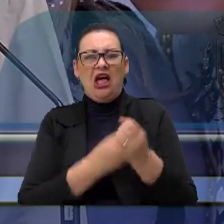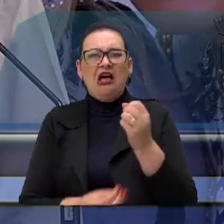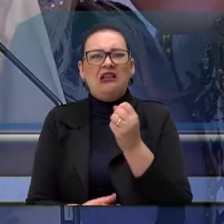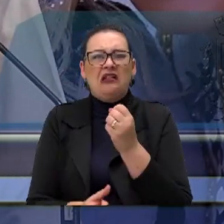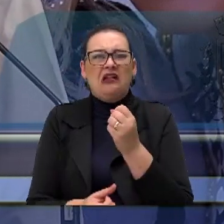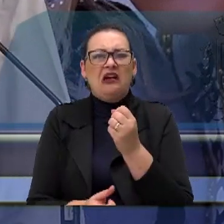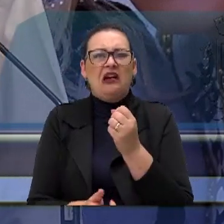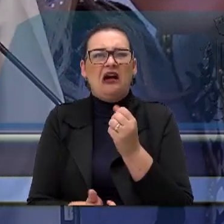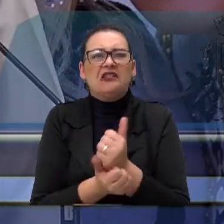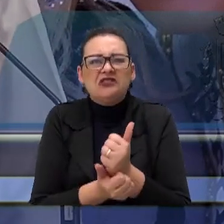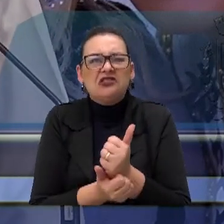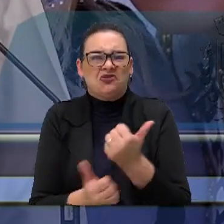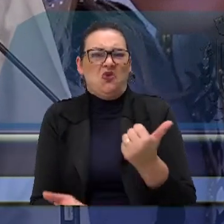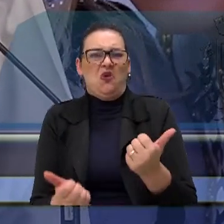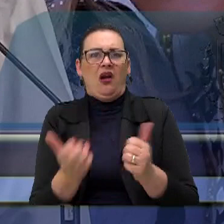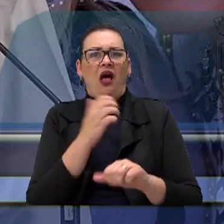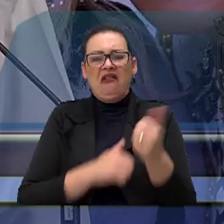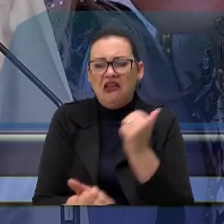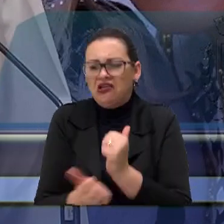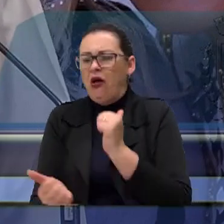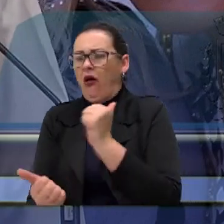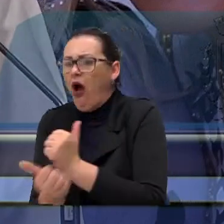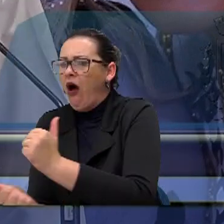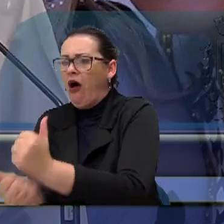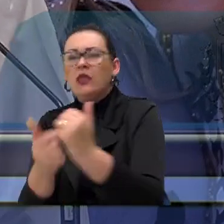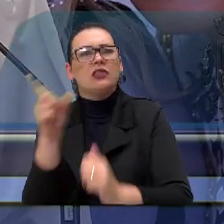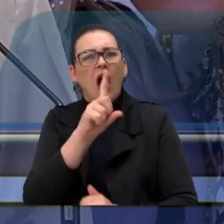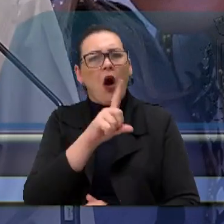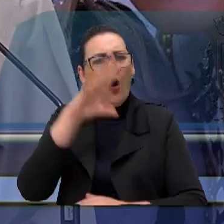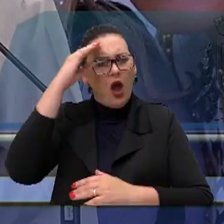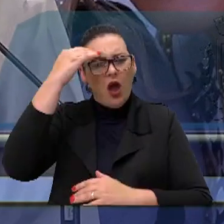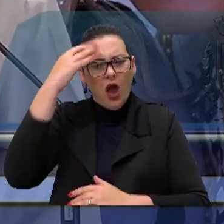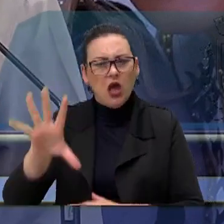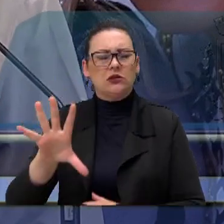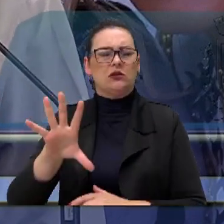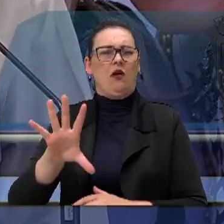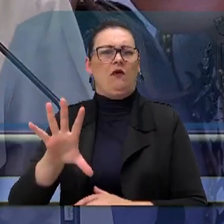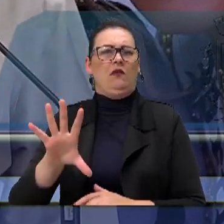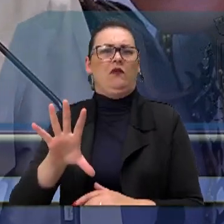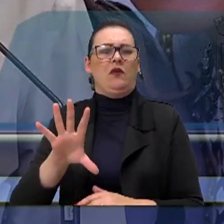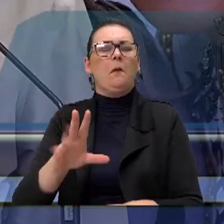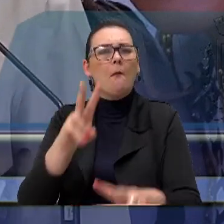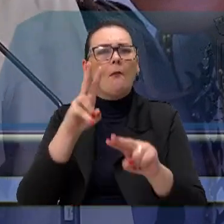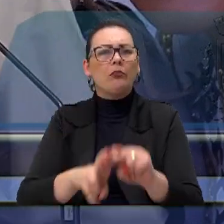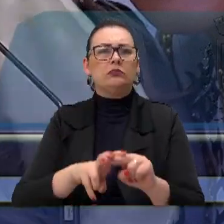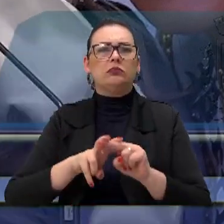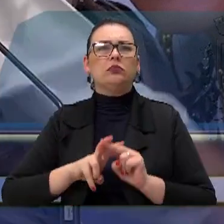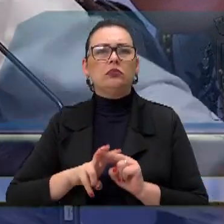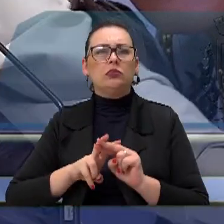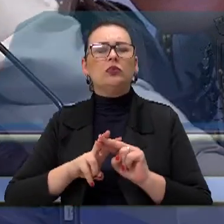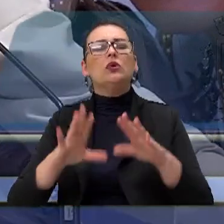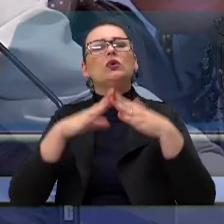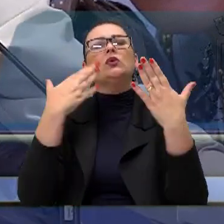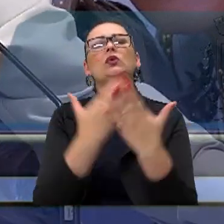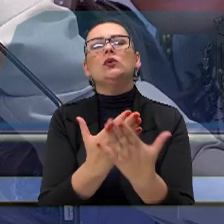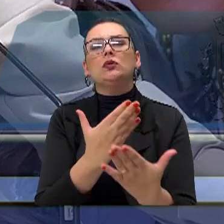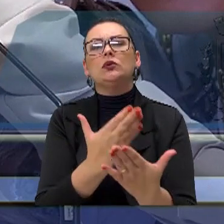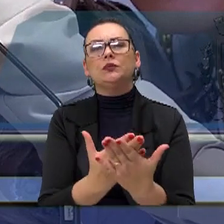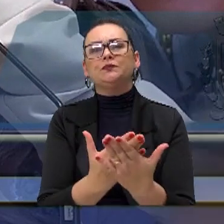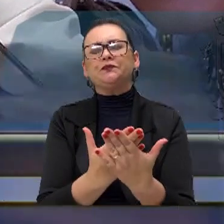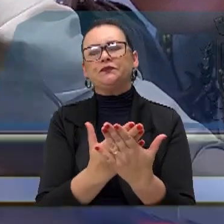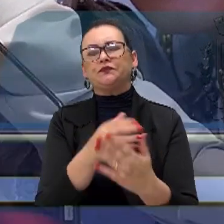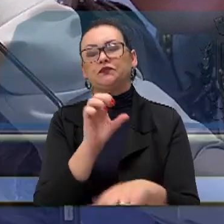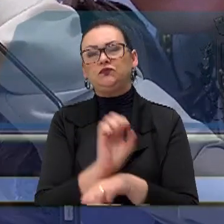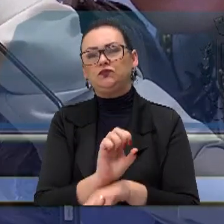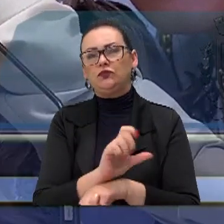com o assessor do assessor. Tem que ser alguém que decida. E por isso, a escola estadual,